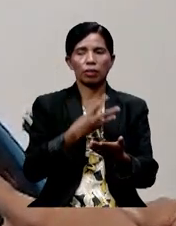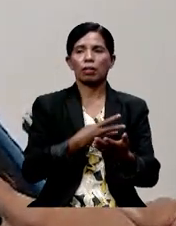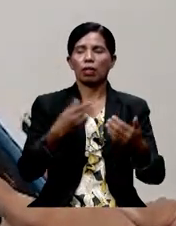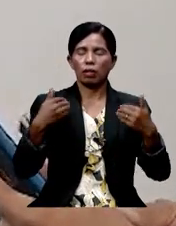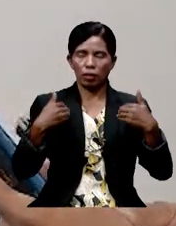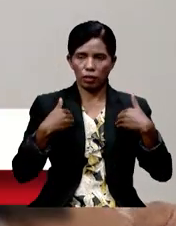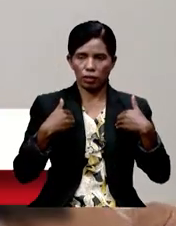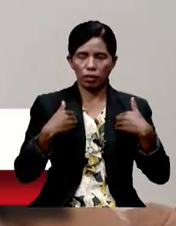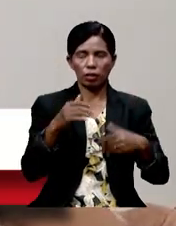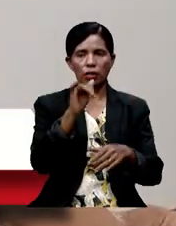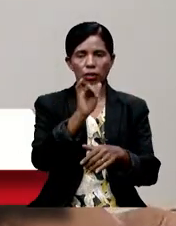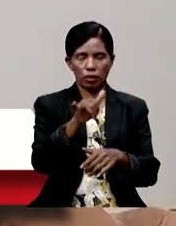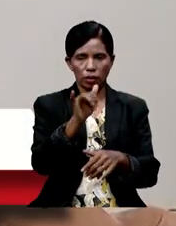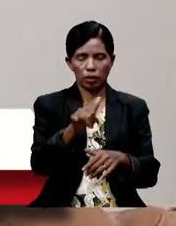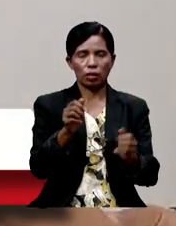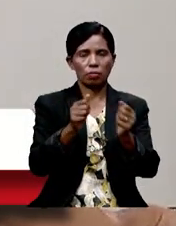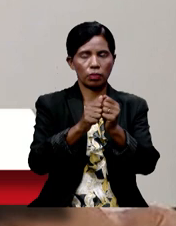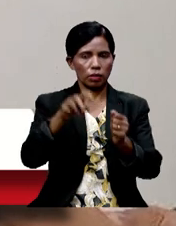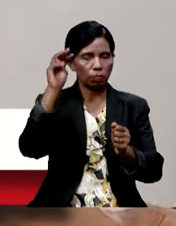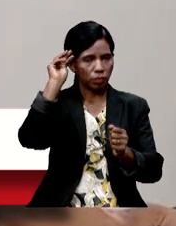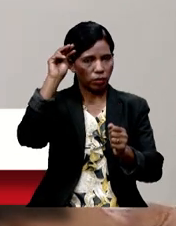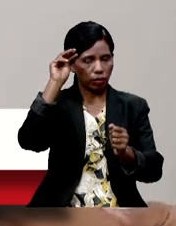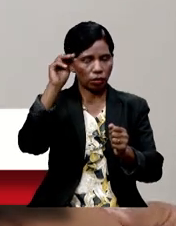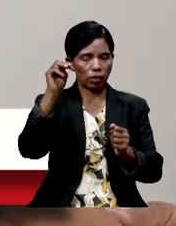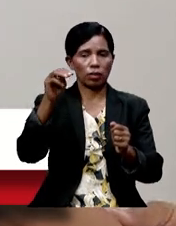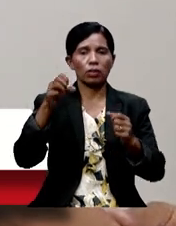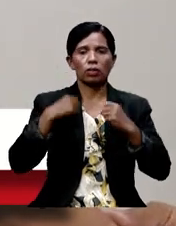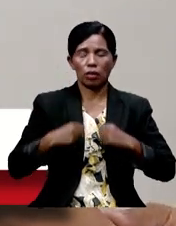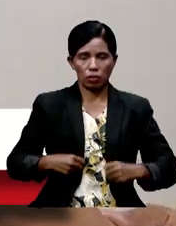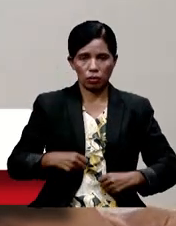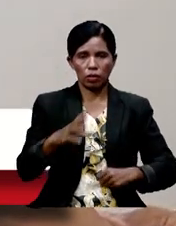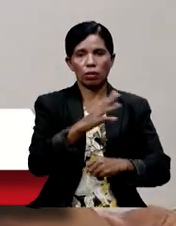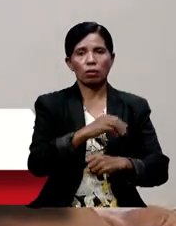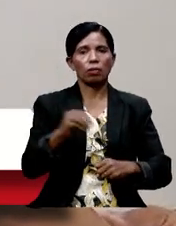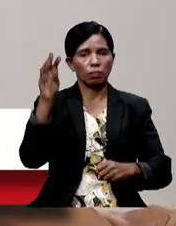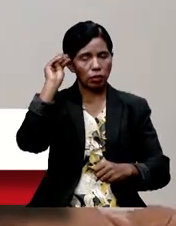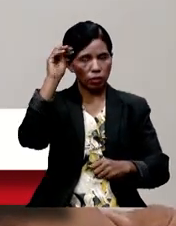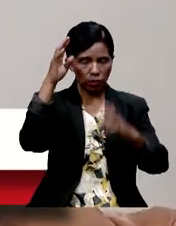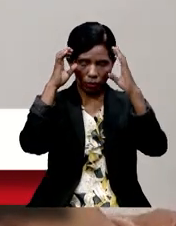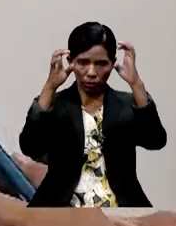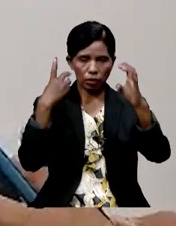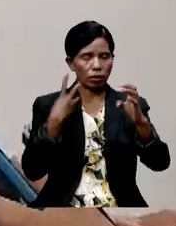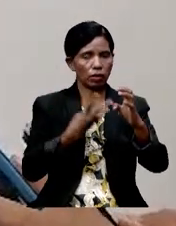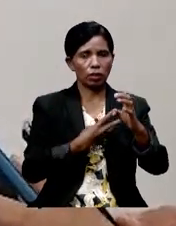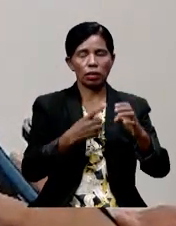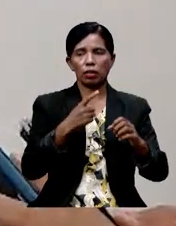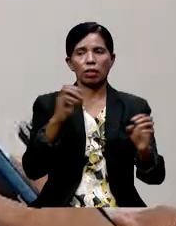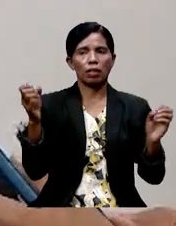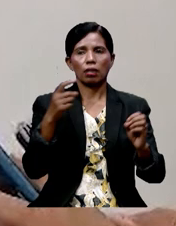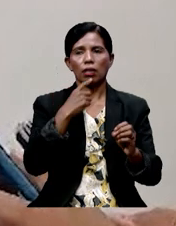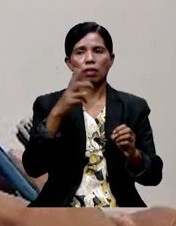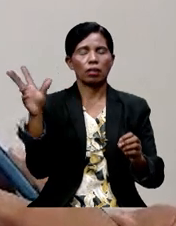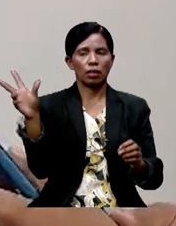akor interministerial Saudi Minister ita hanesang ita sila hatete